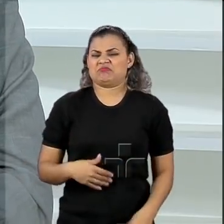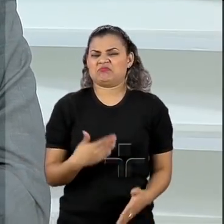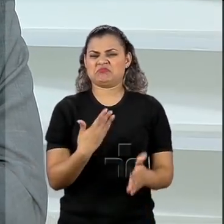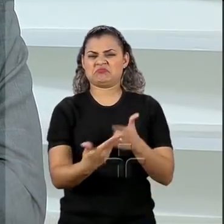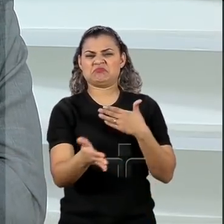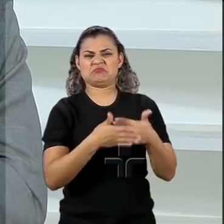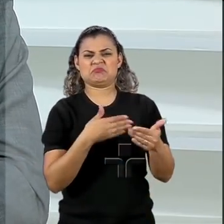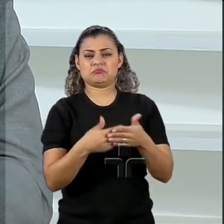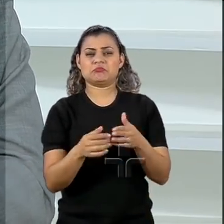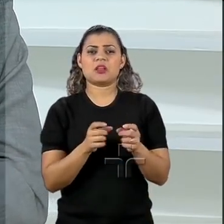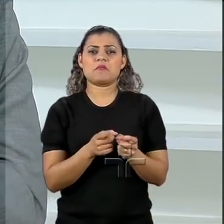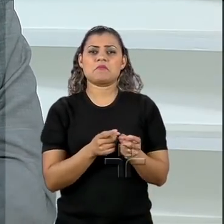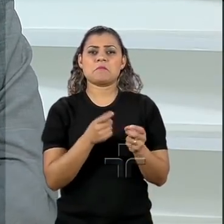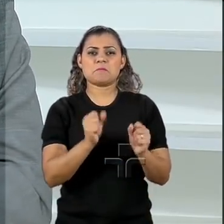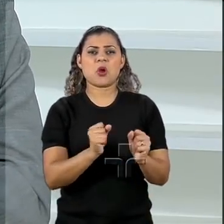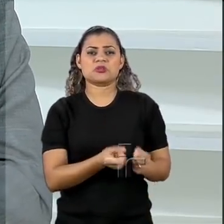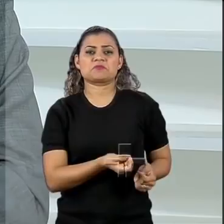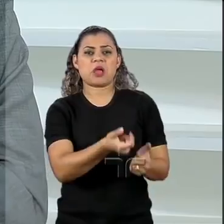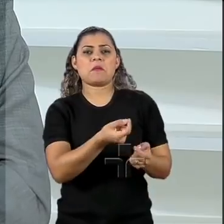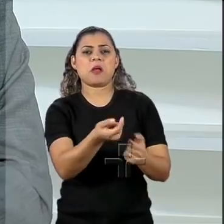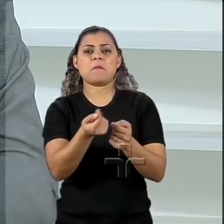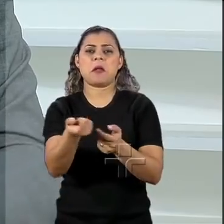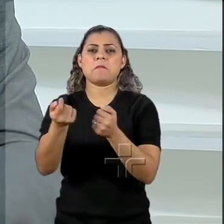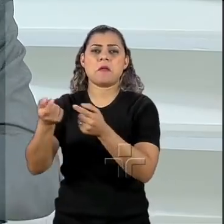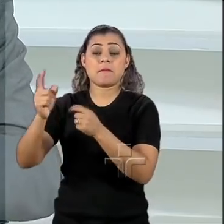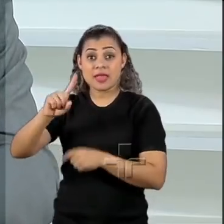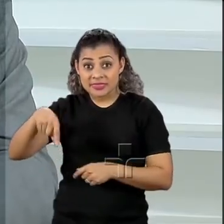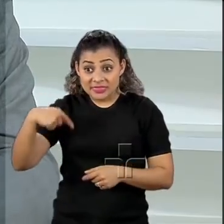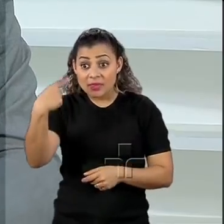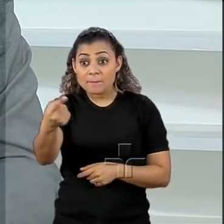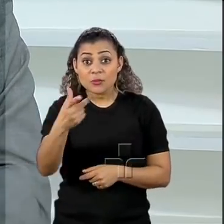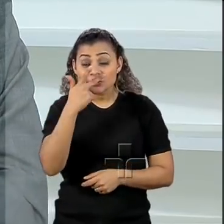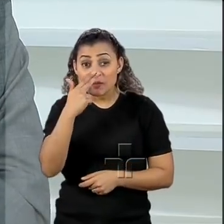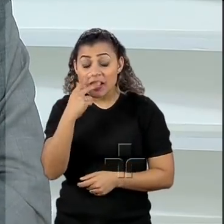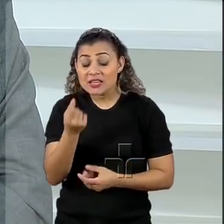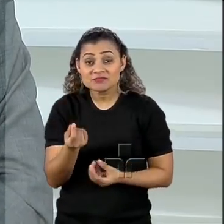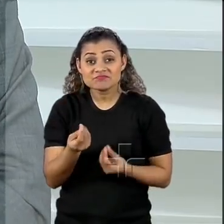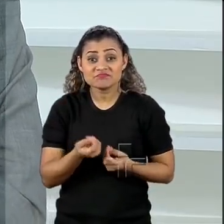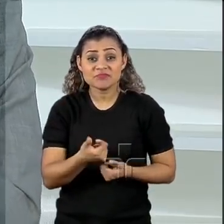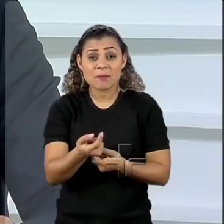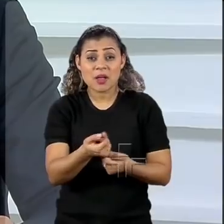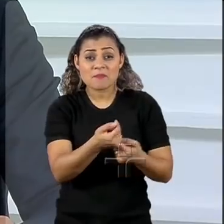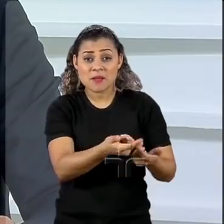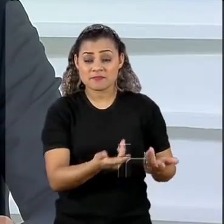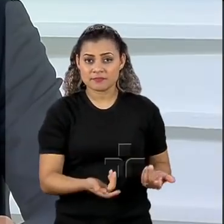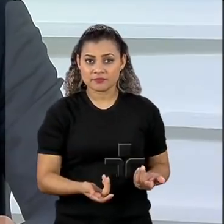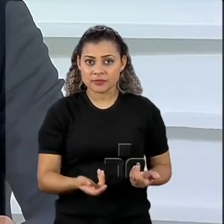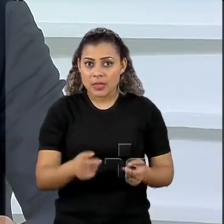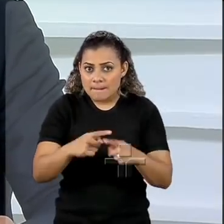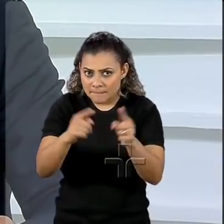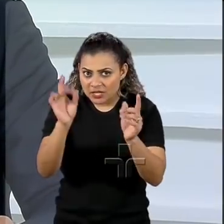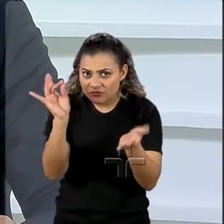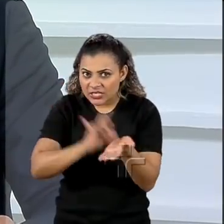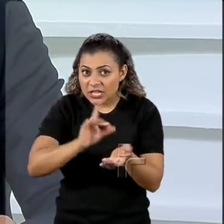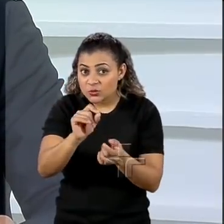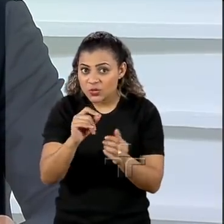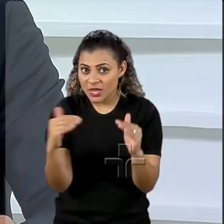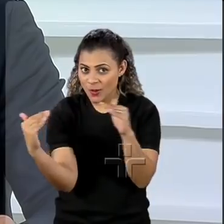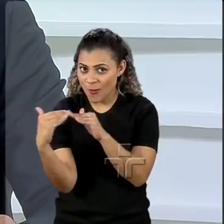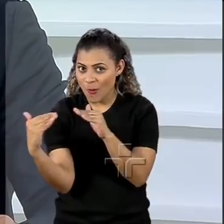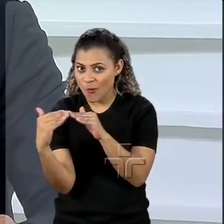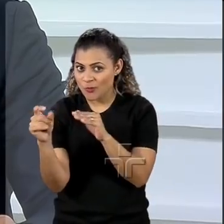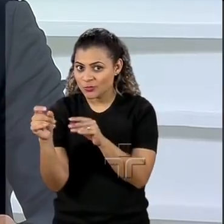declinar como vai ser o efeito disso dentro da própria lei de responsabilidade fiscal. Mas isso com a conivência do